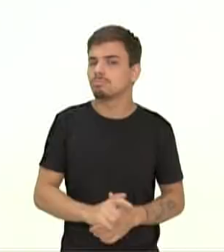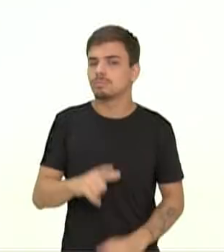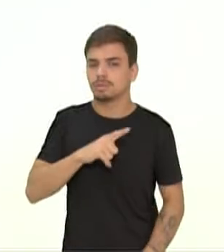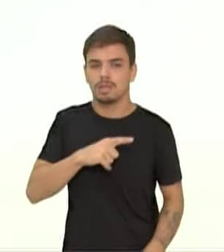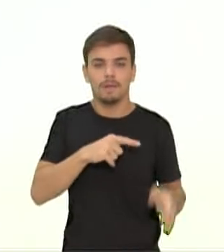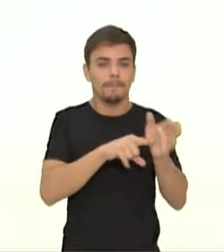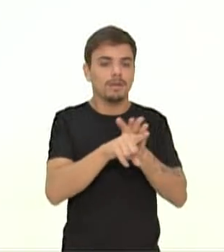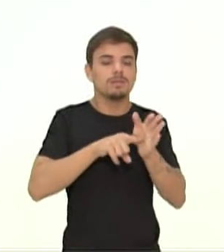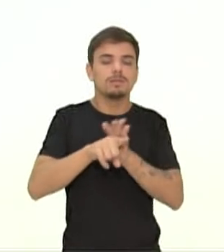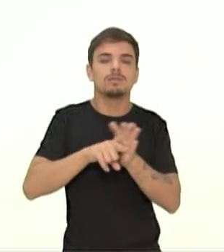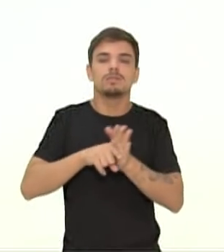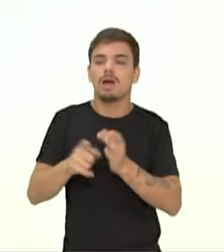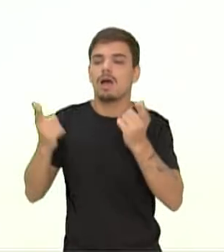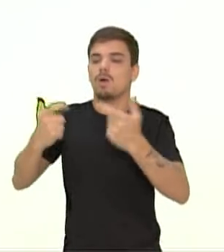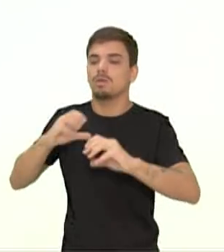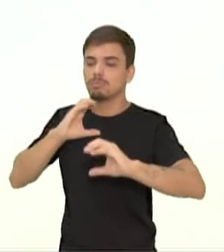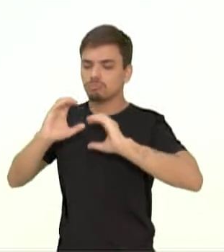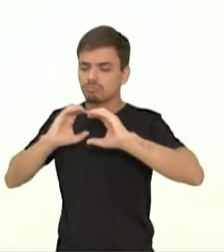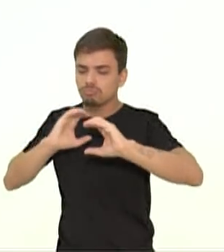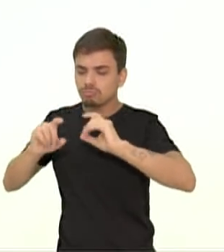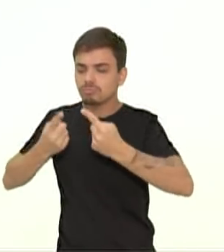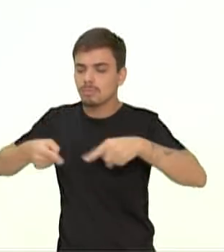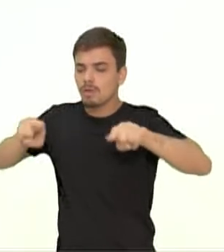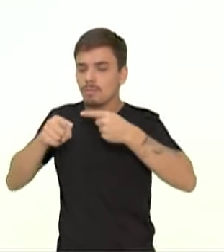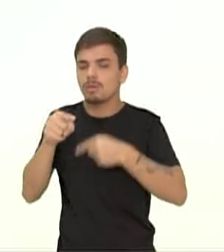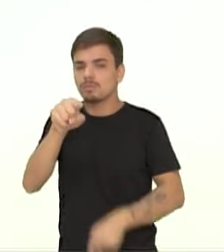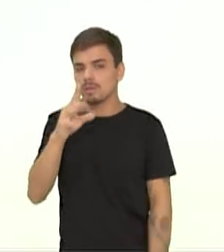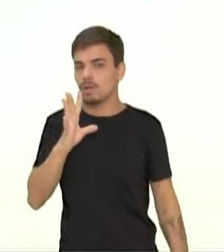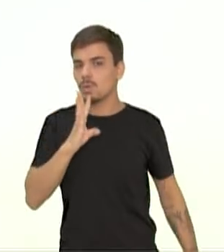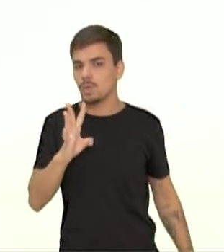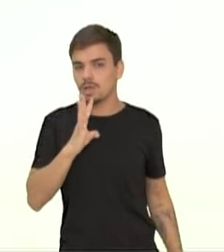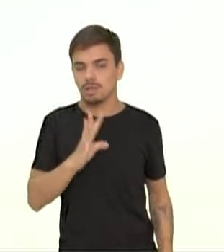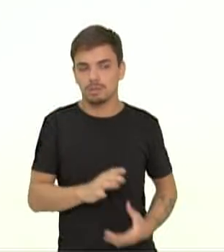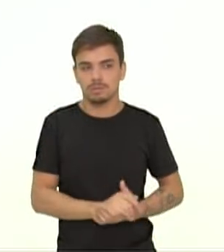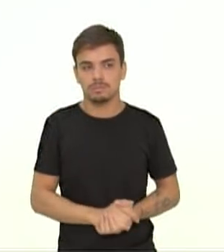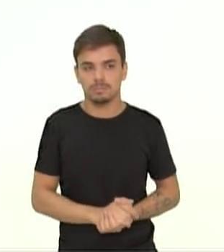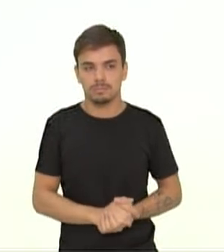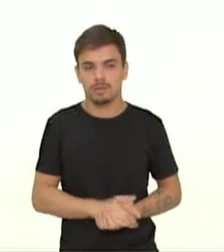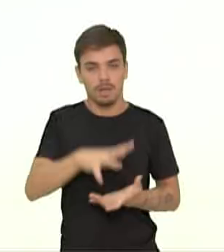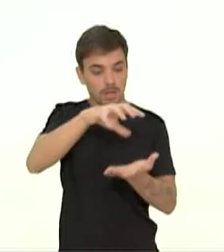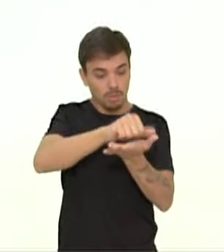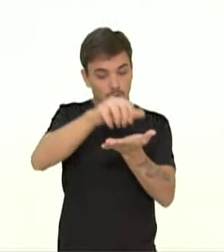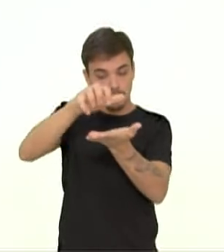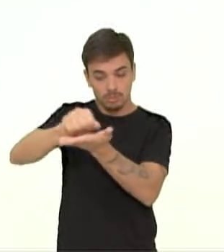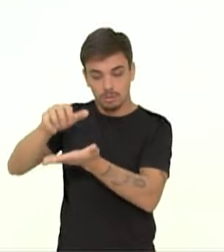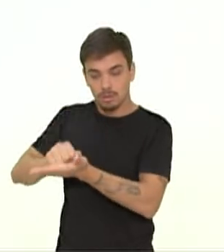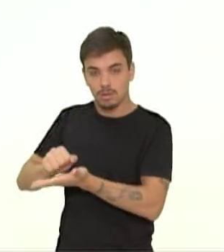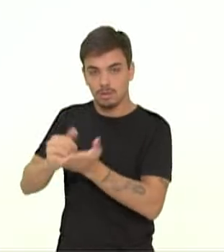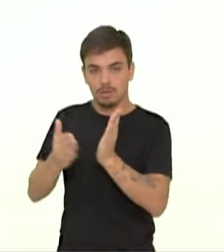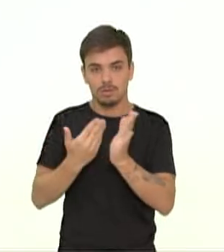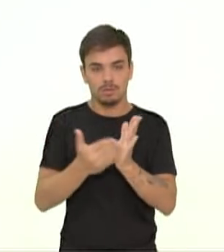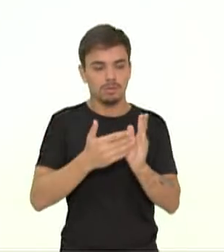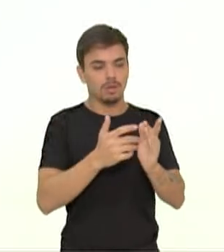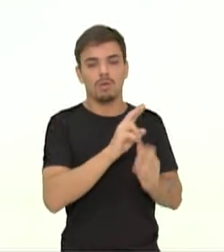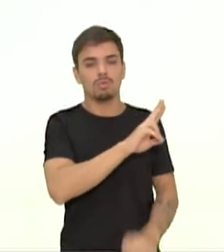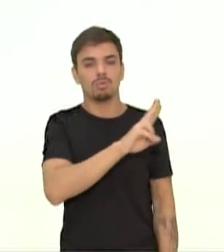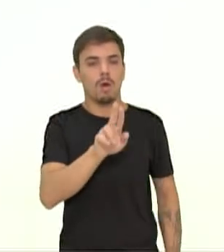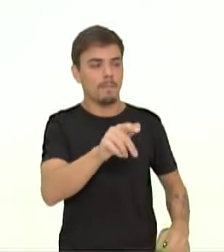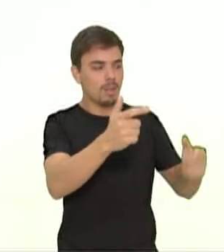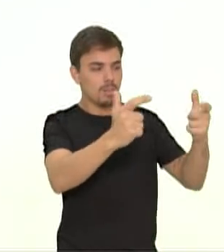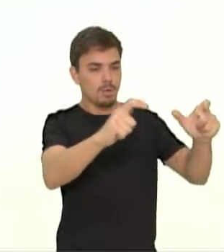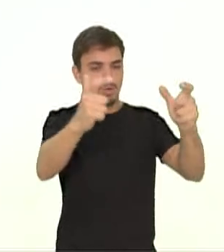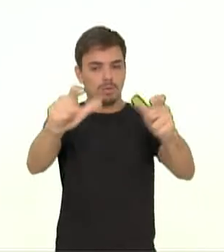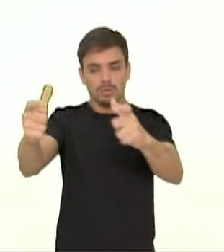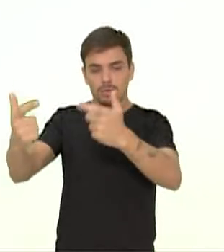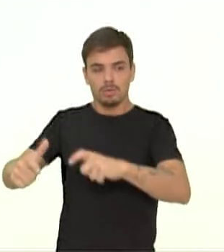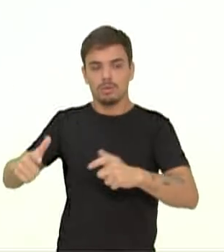que canto do Brasil ou do mundo vem as músicas que você conhece. Anote no caderno o nome dos locais,